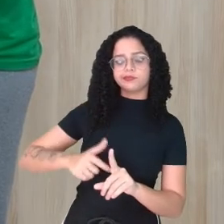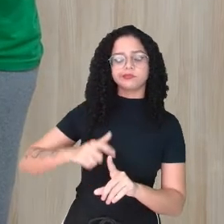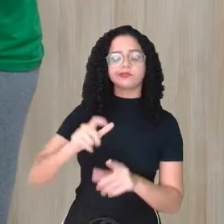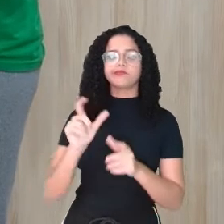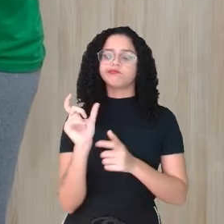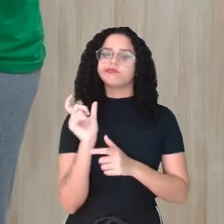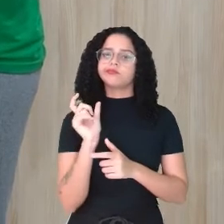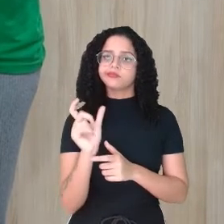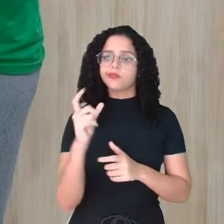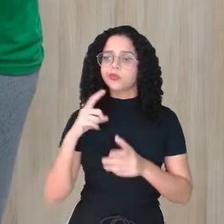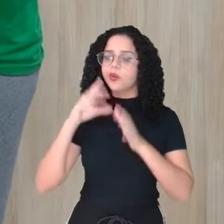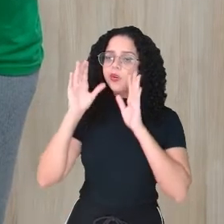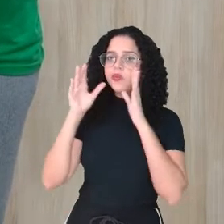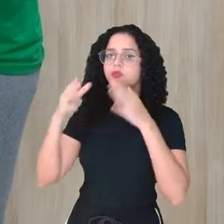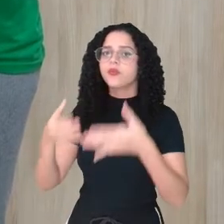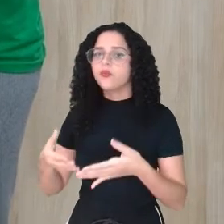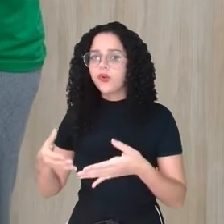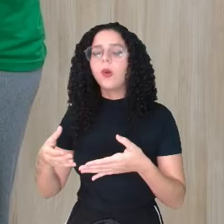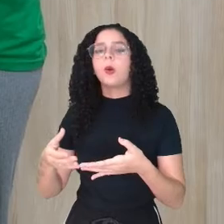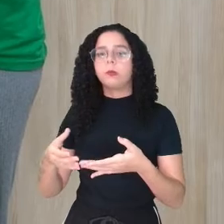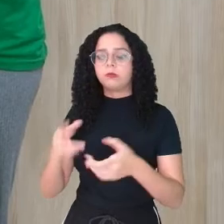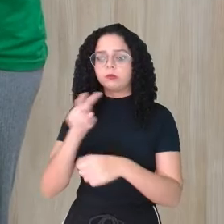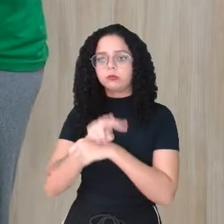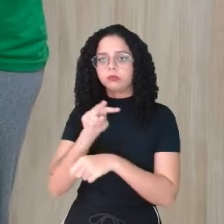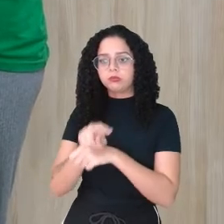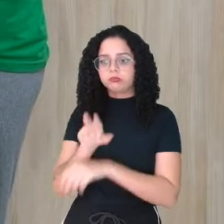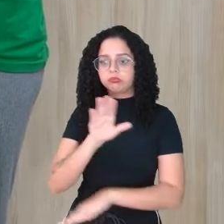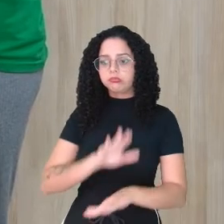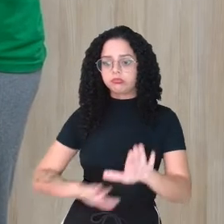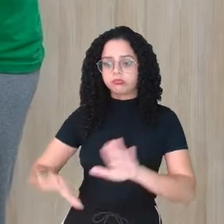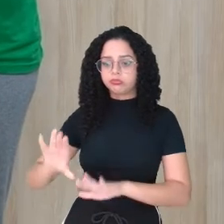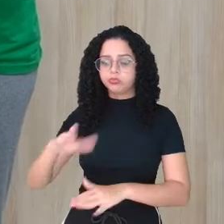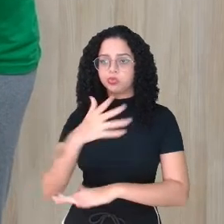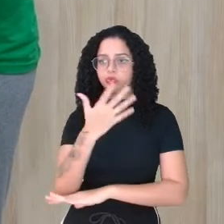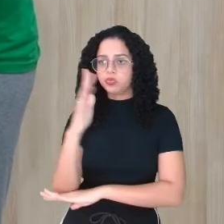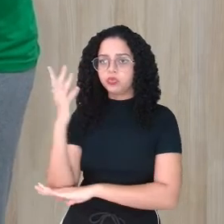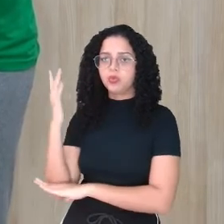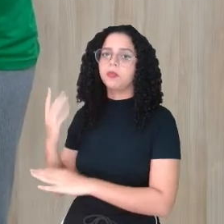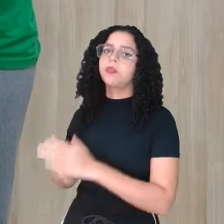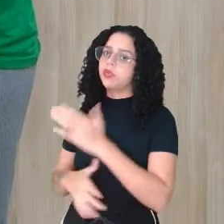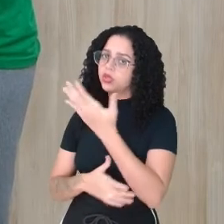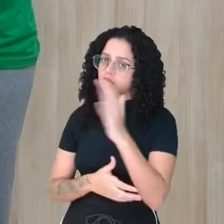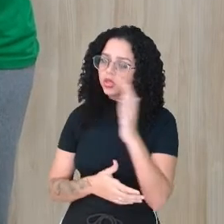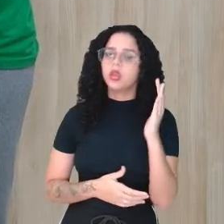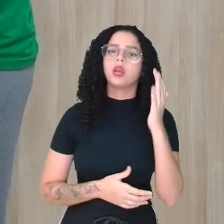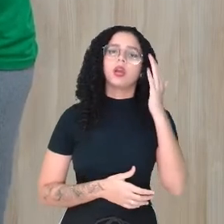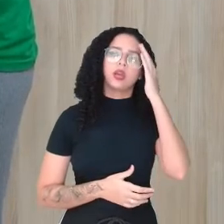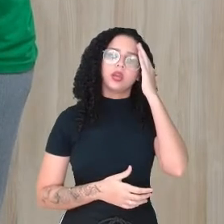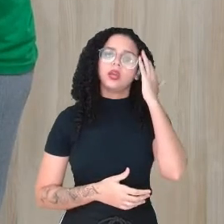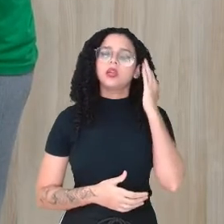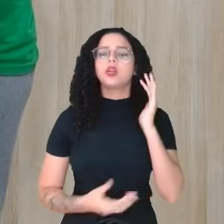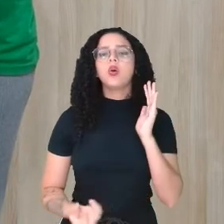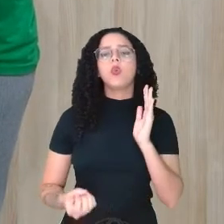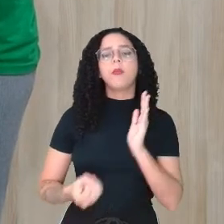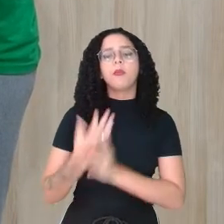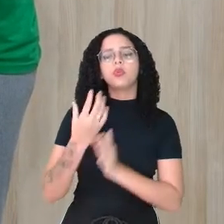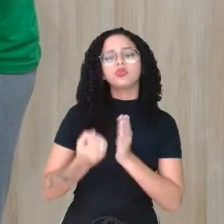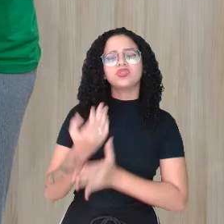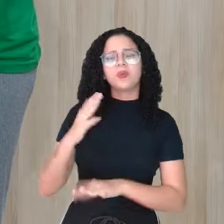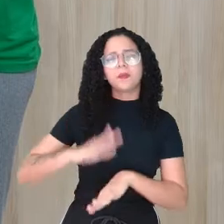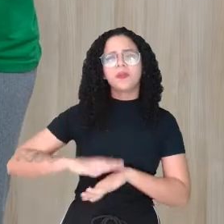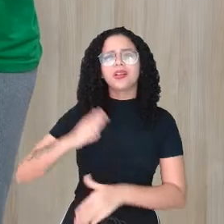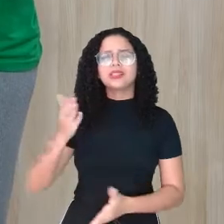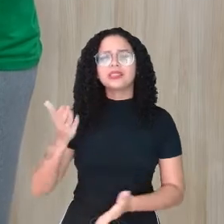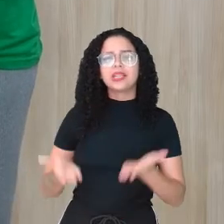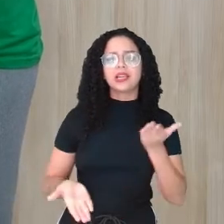produção voltada mais para a preservação, né, do nosso meio ambiente, né, uma produção mais equilibrada